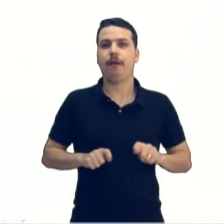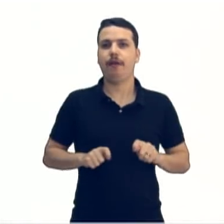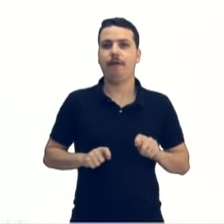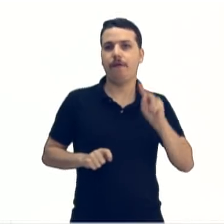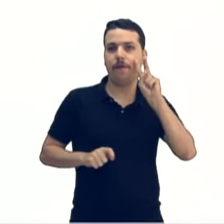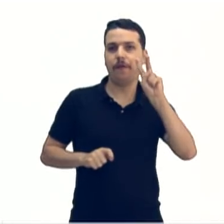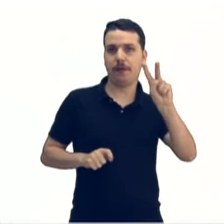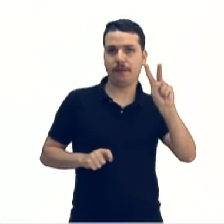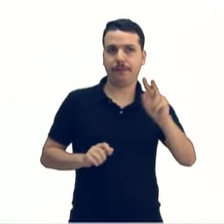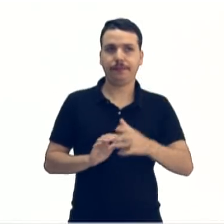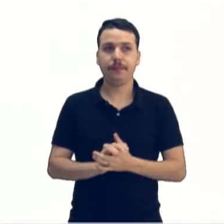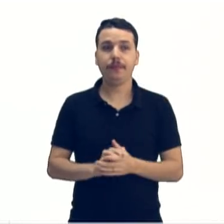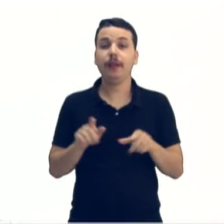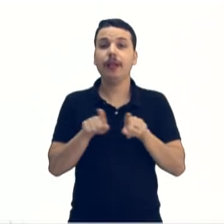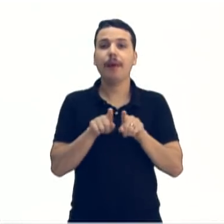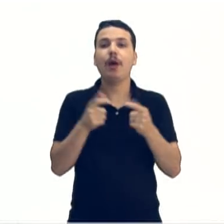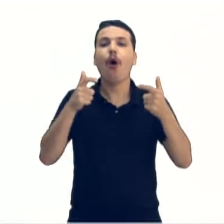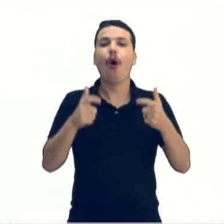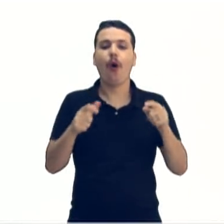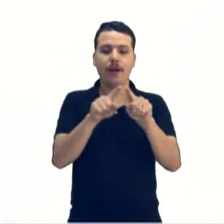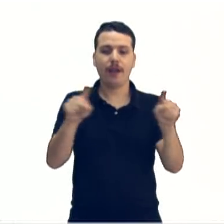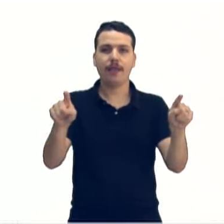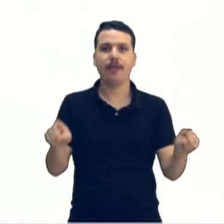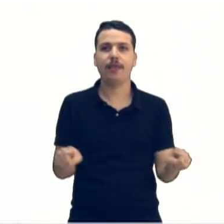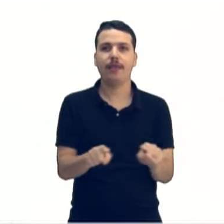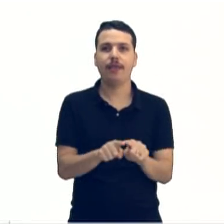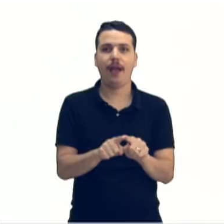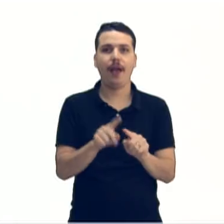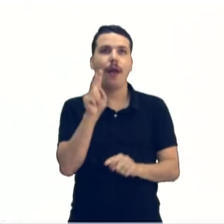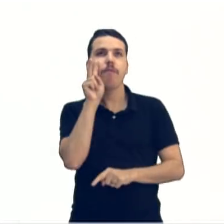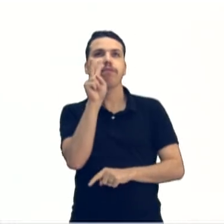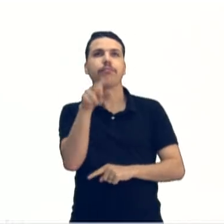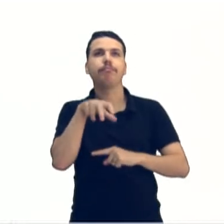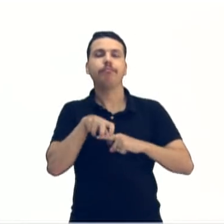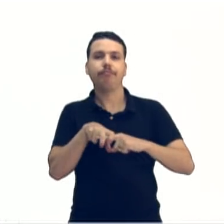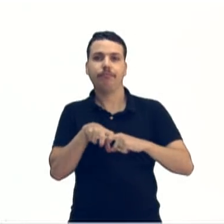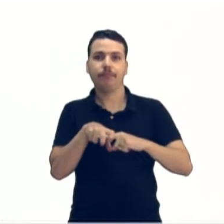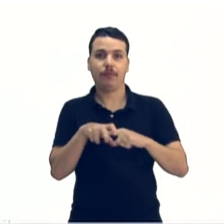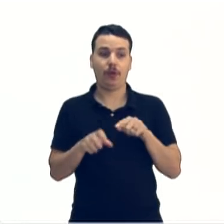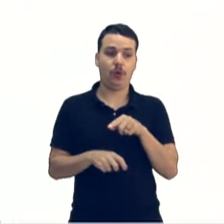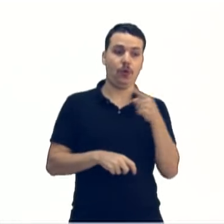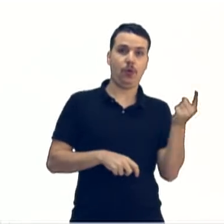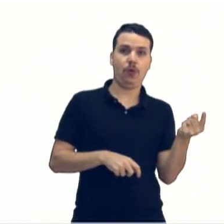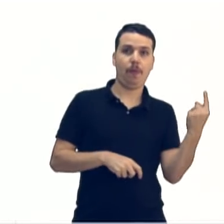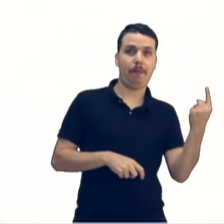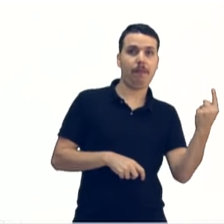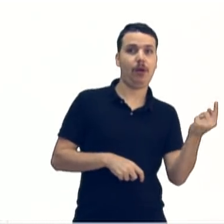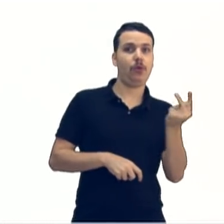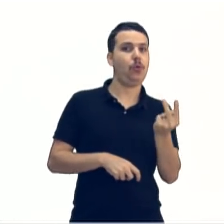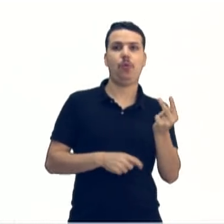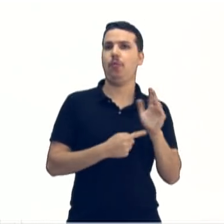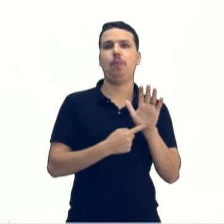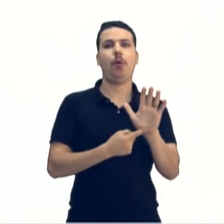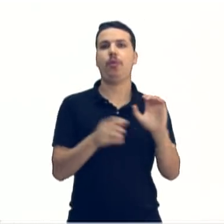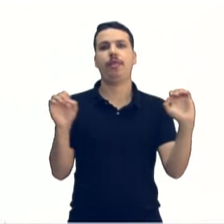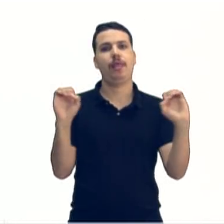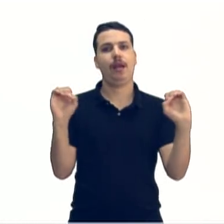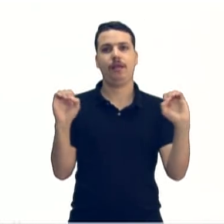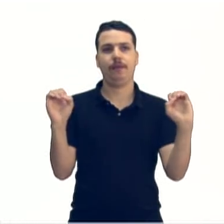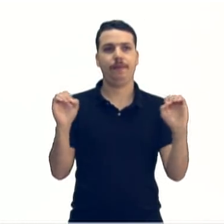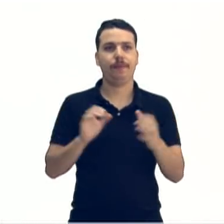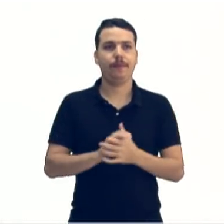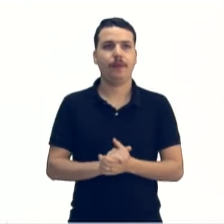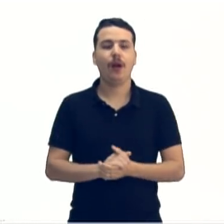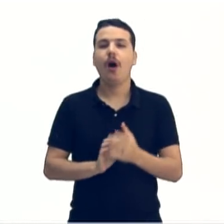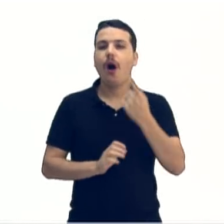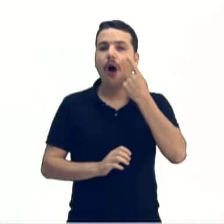coisa, a posição da tela. Lembrando que os 2 anteriores não mandaram a posição de tela. Veja bem, como